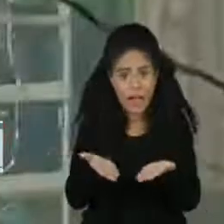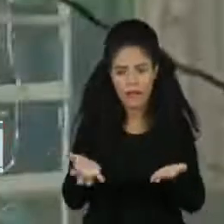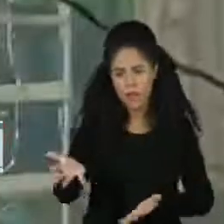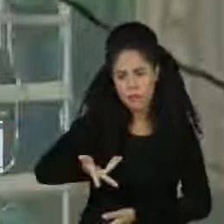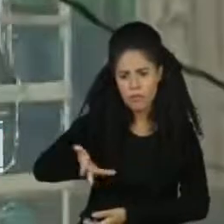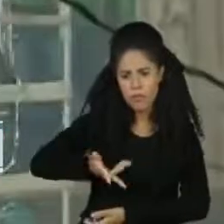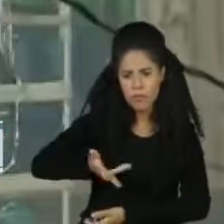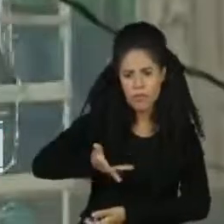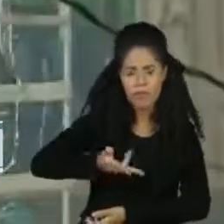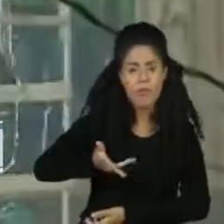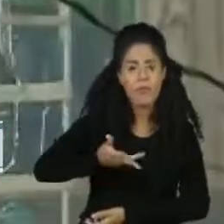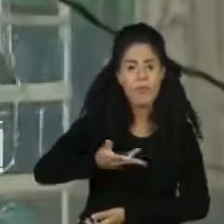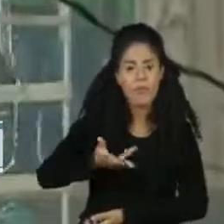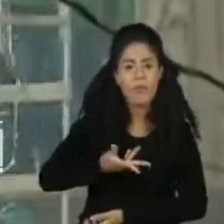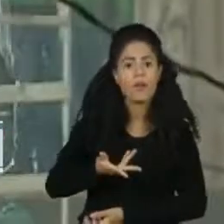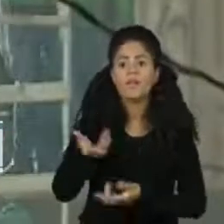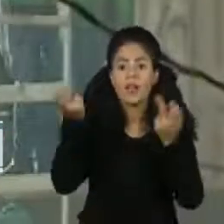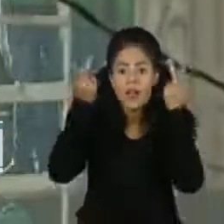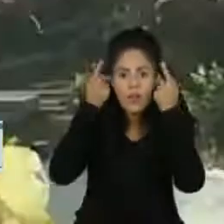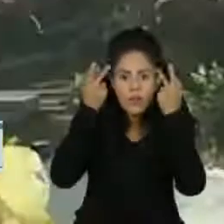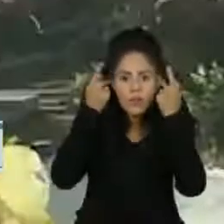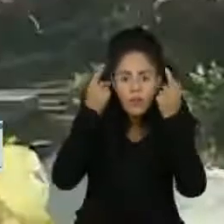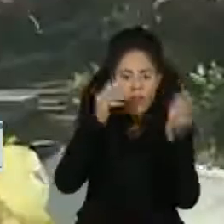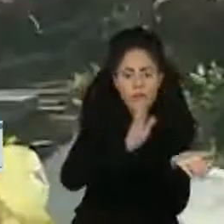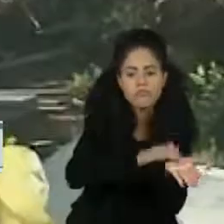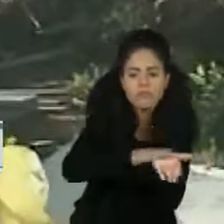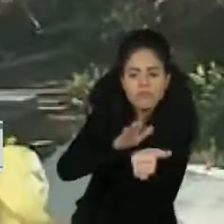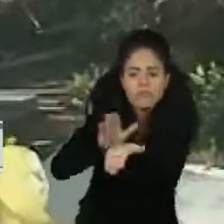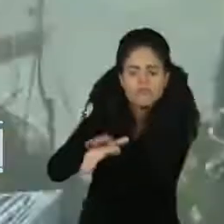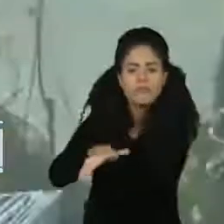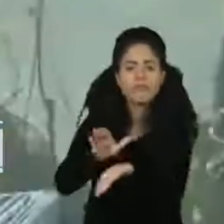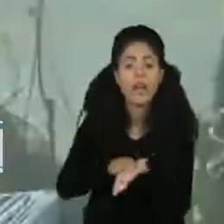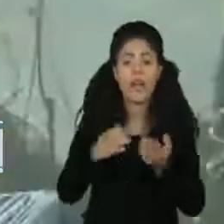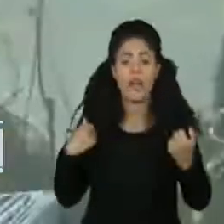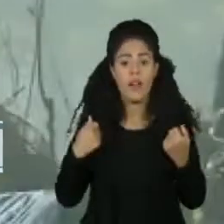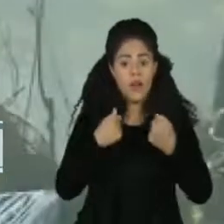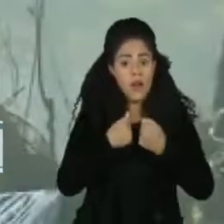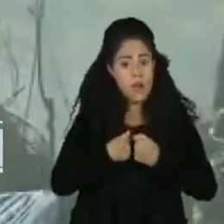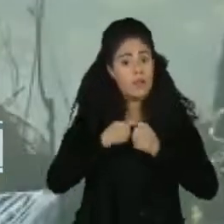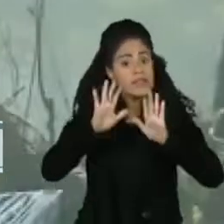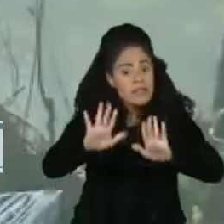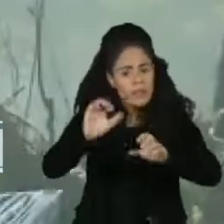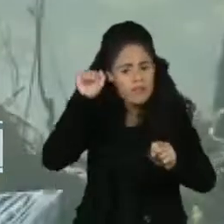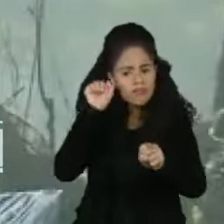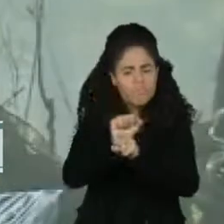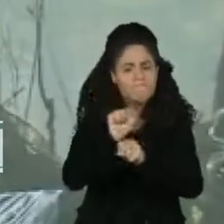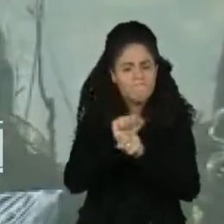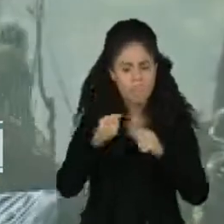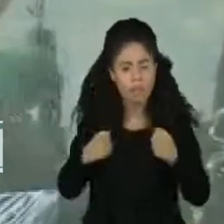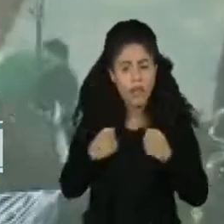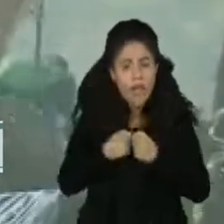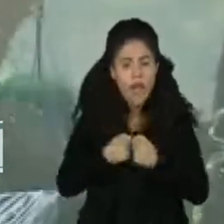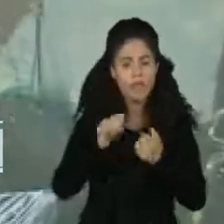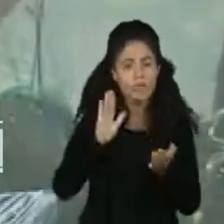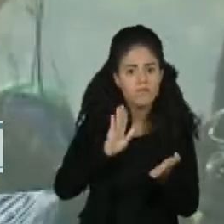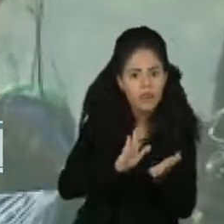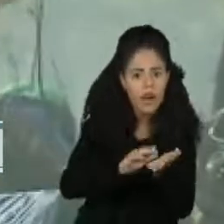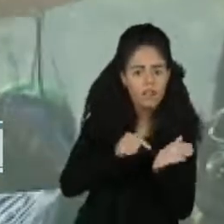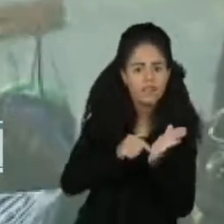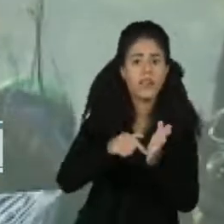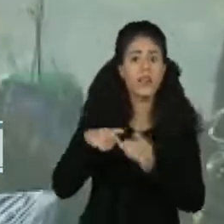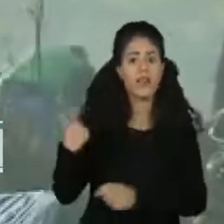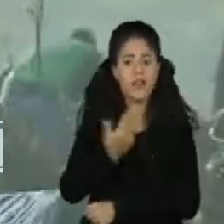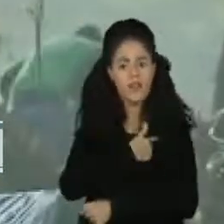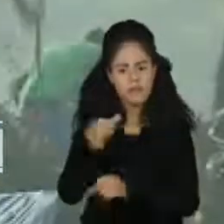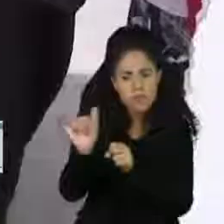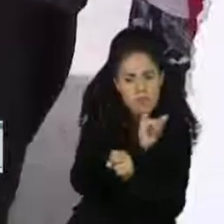acelerados agente clama e fique prorrogue o prazo dessa ação pra que